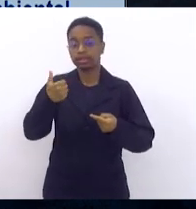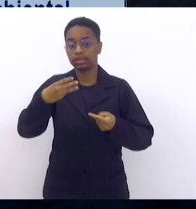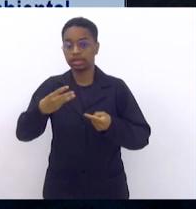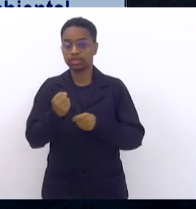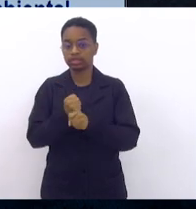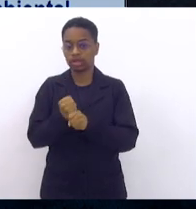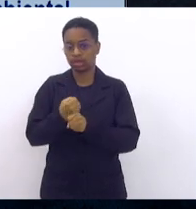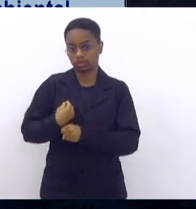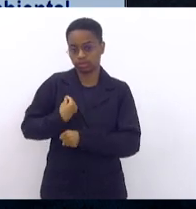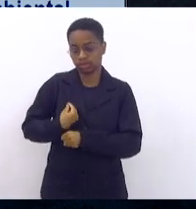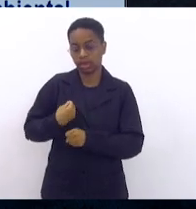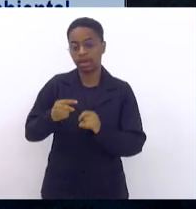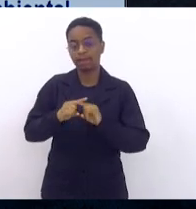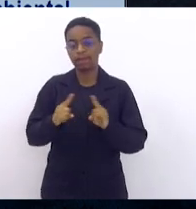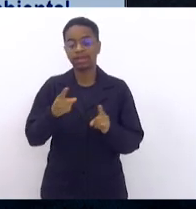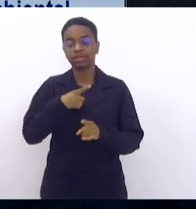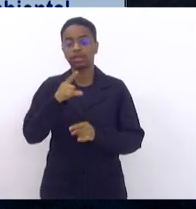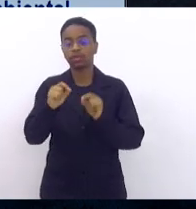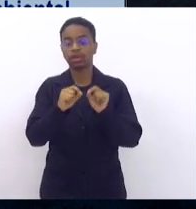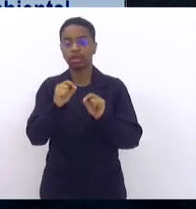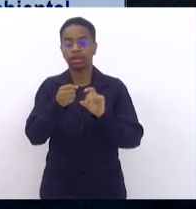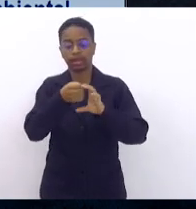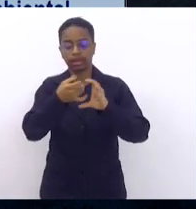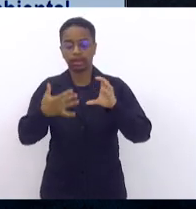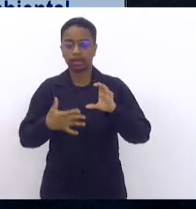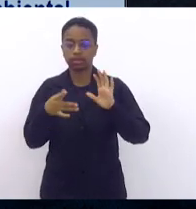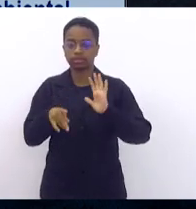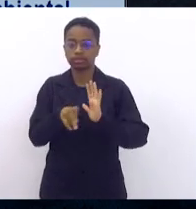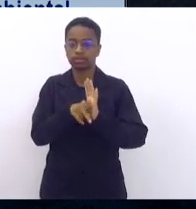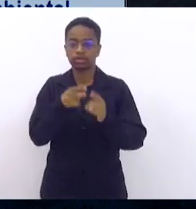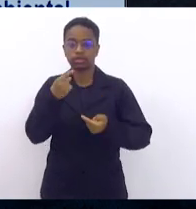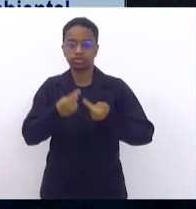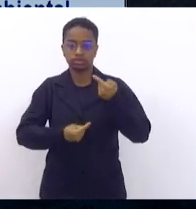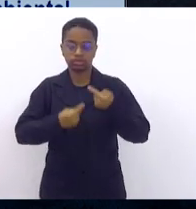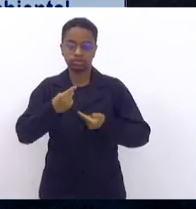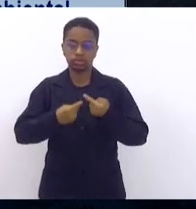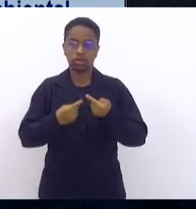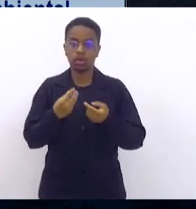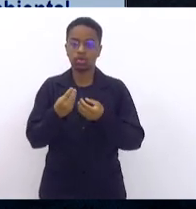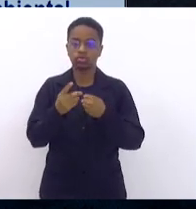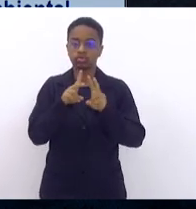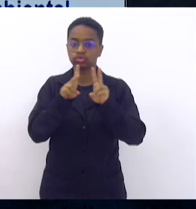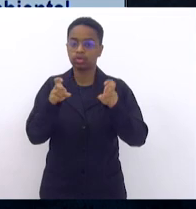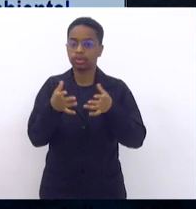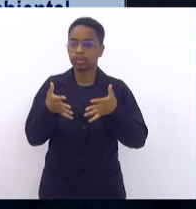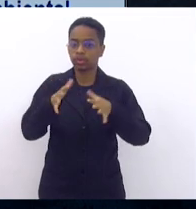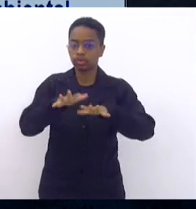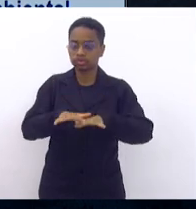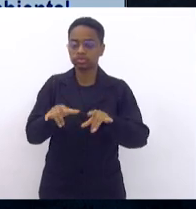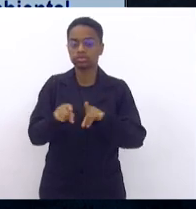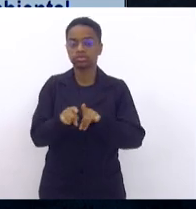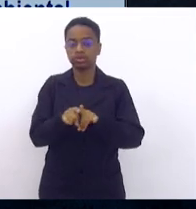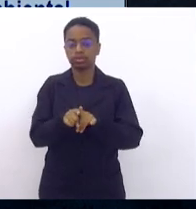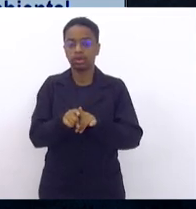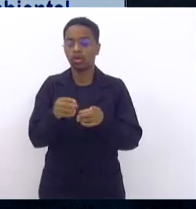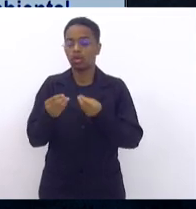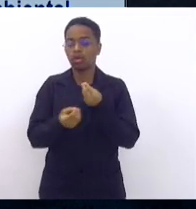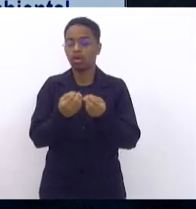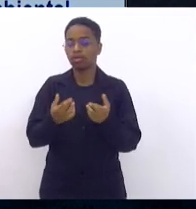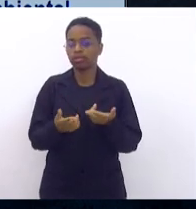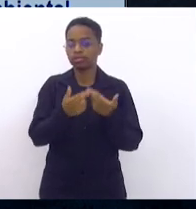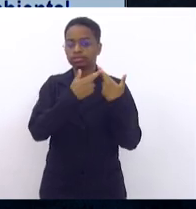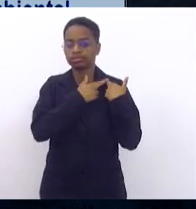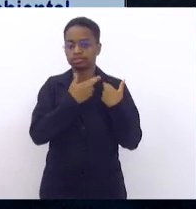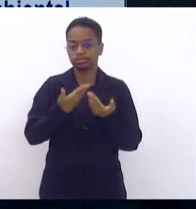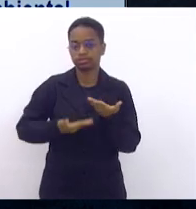e ela tem o traço da discussão de inclusão e também da responsabilidade